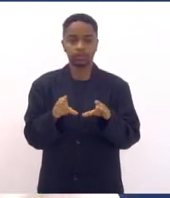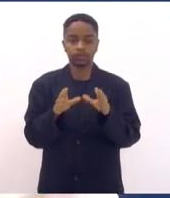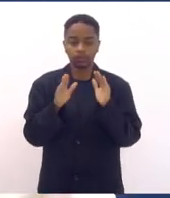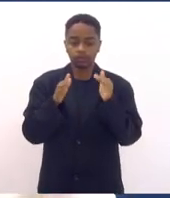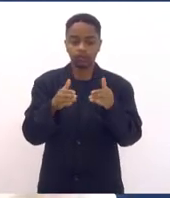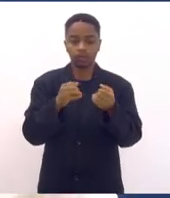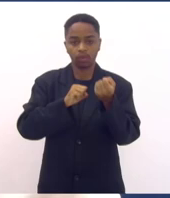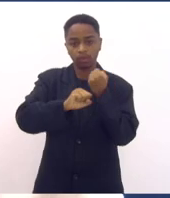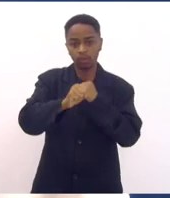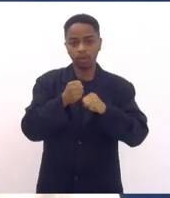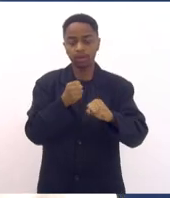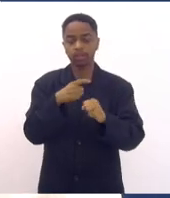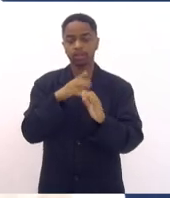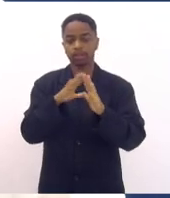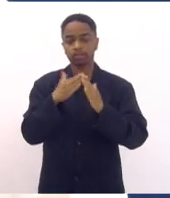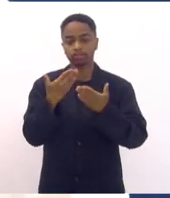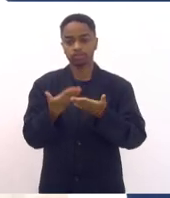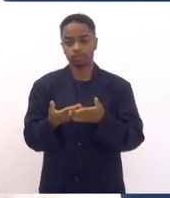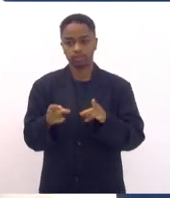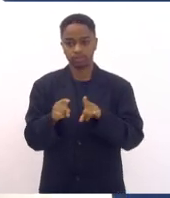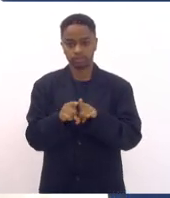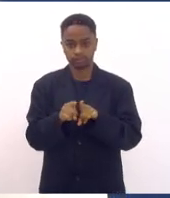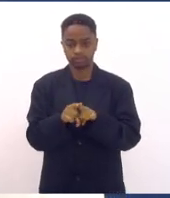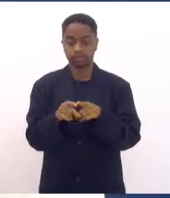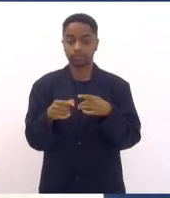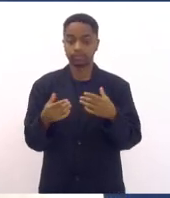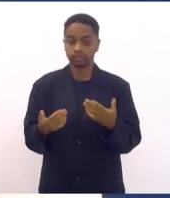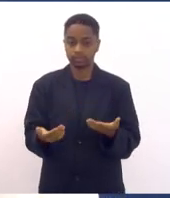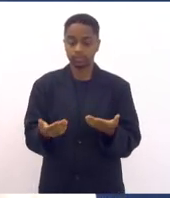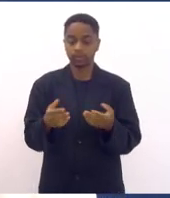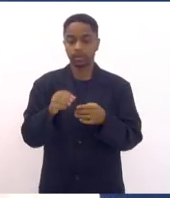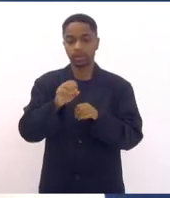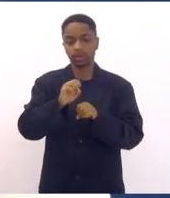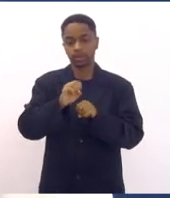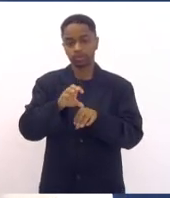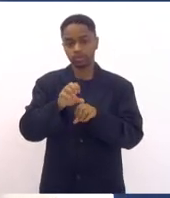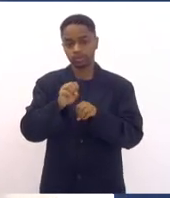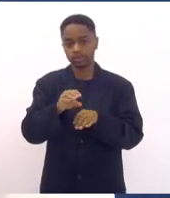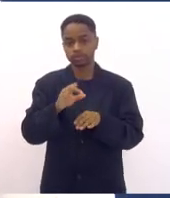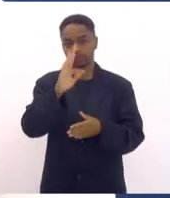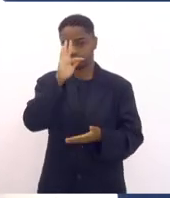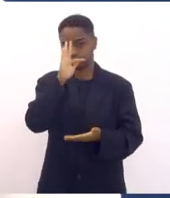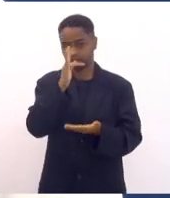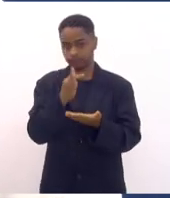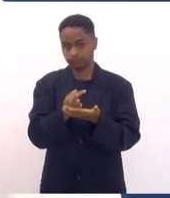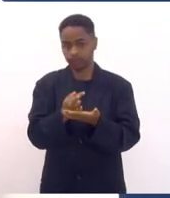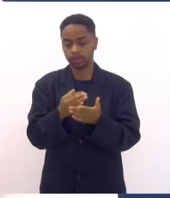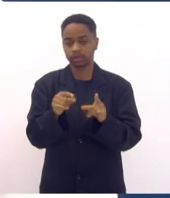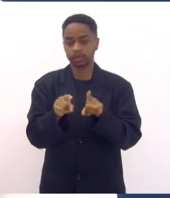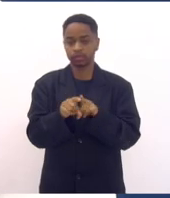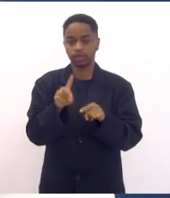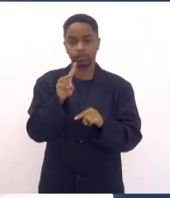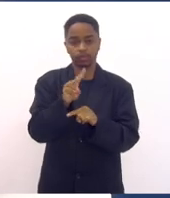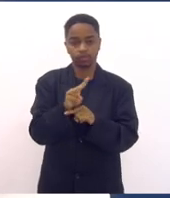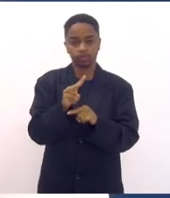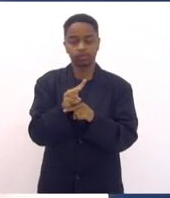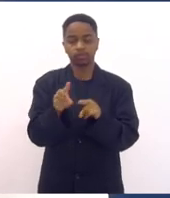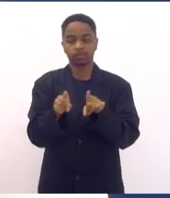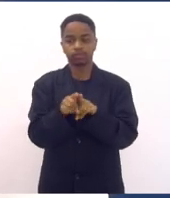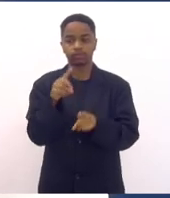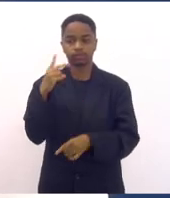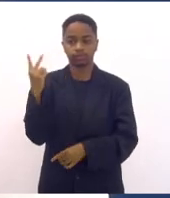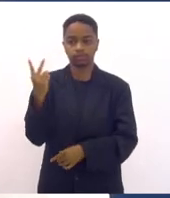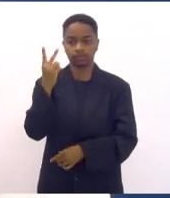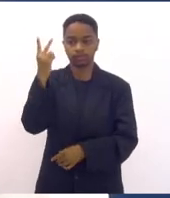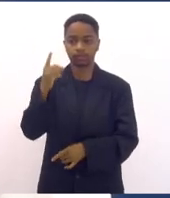escola e unindo tudo isso na educação na fé na proteção na valorização